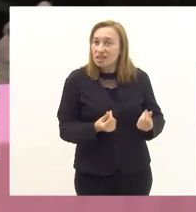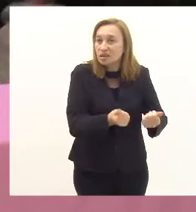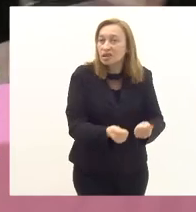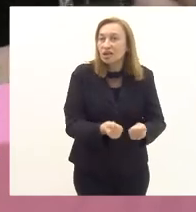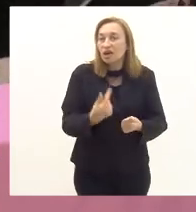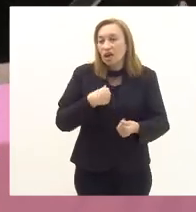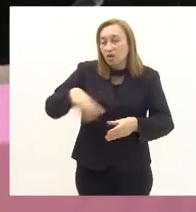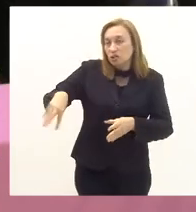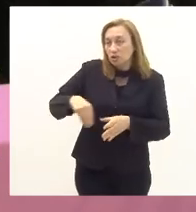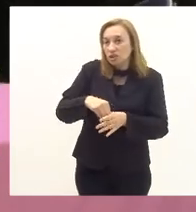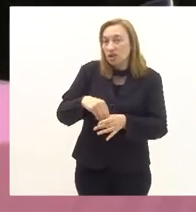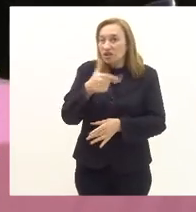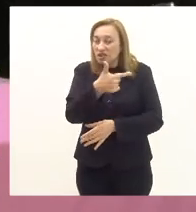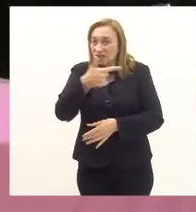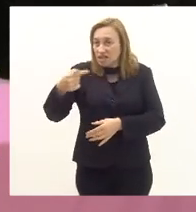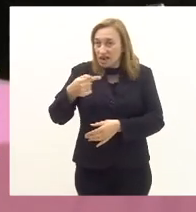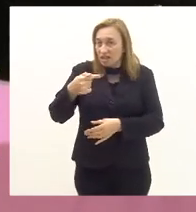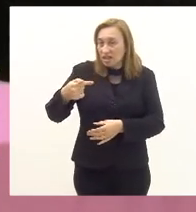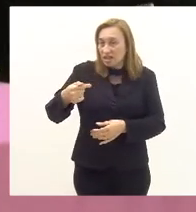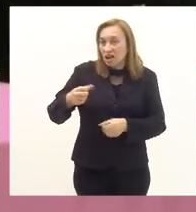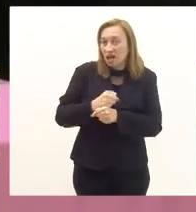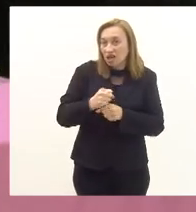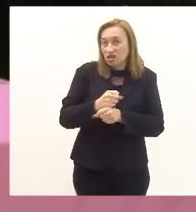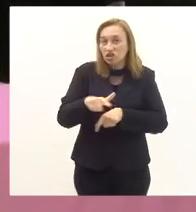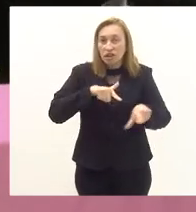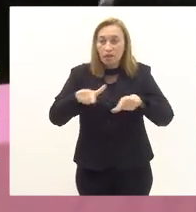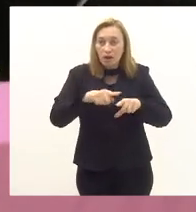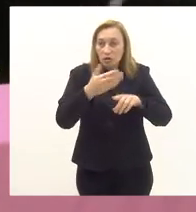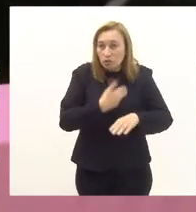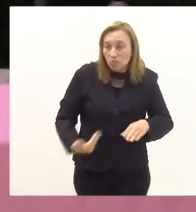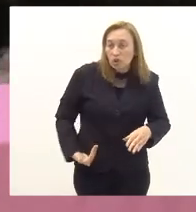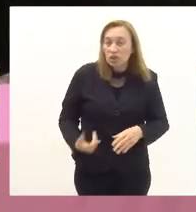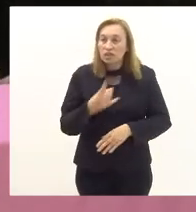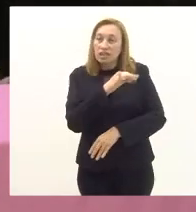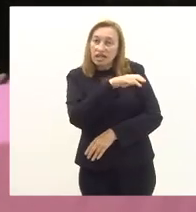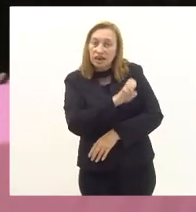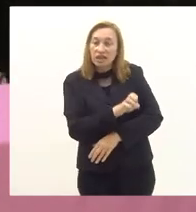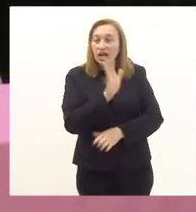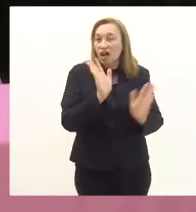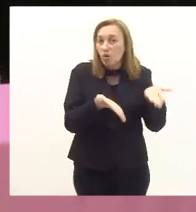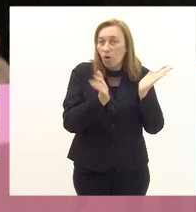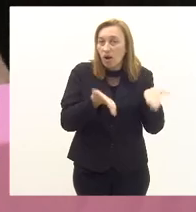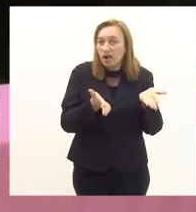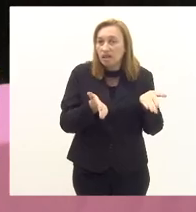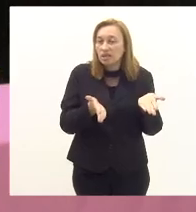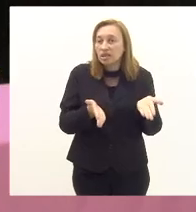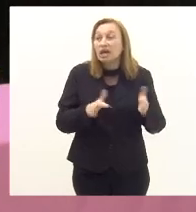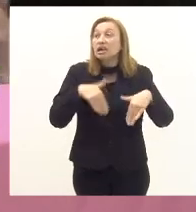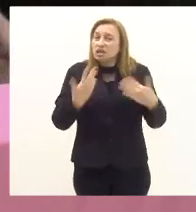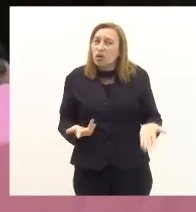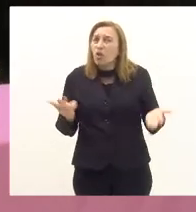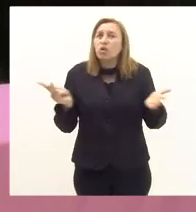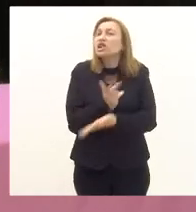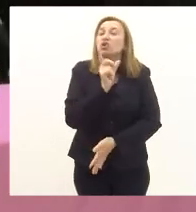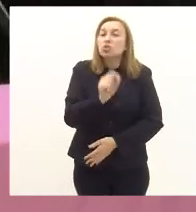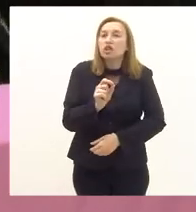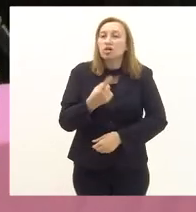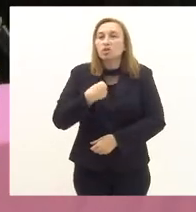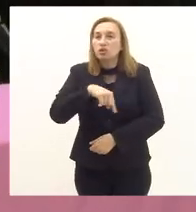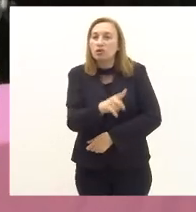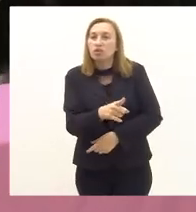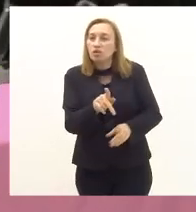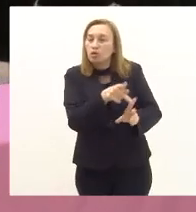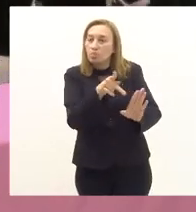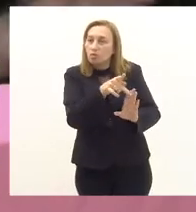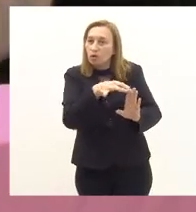sou de dentro, tenho 27 anos de serviço público. E estou na DECRADE agora. Então, o que, que acontece? Quando eu fui fazer o